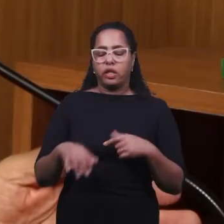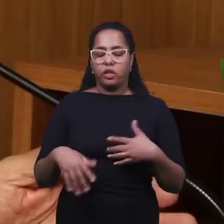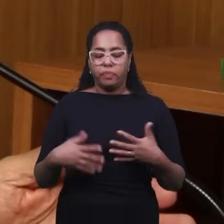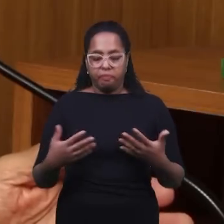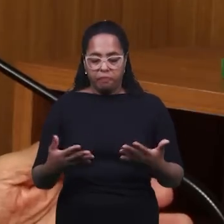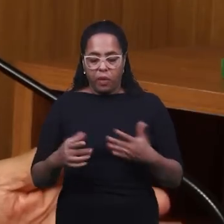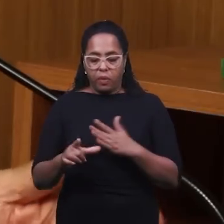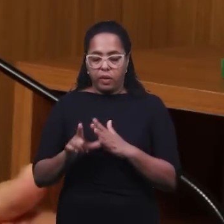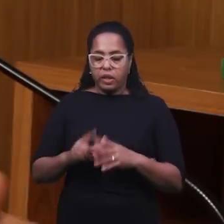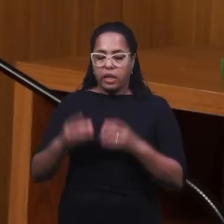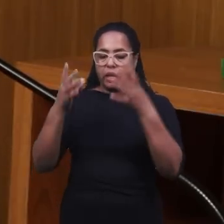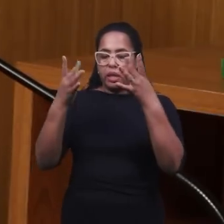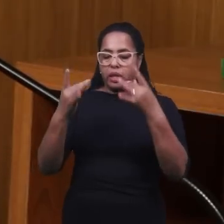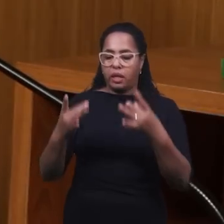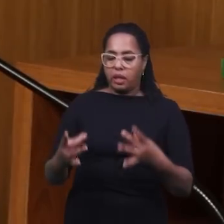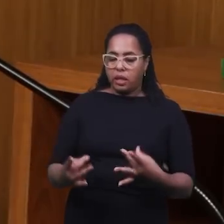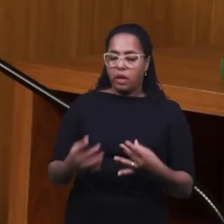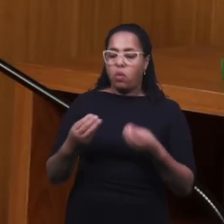como